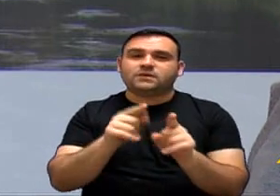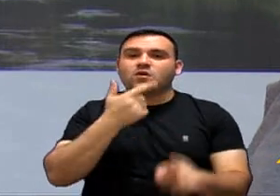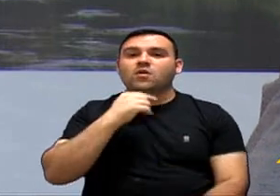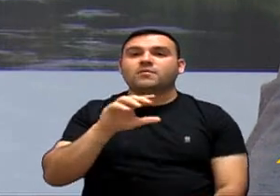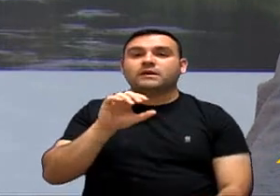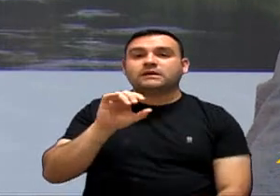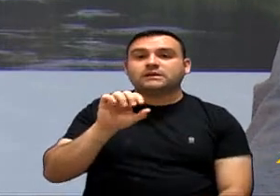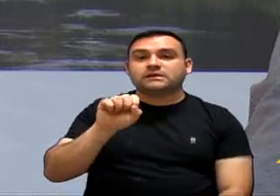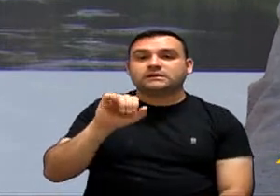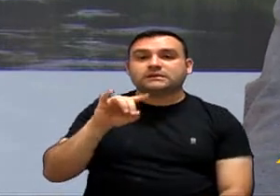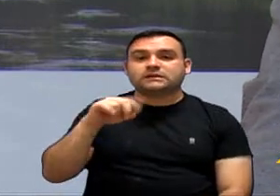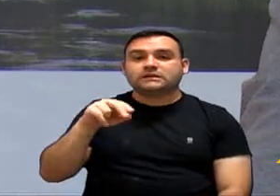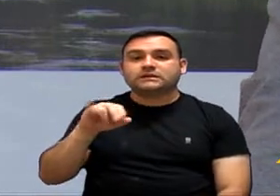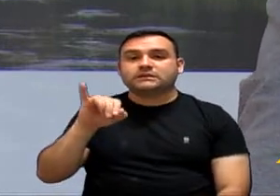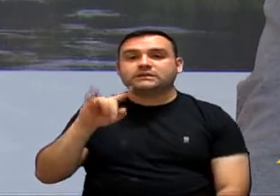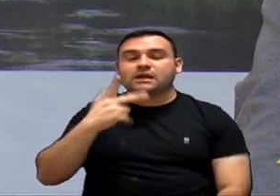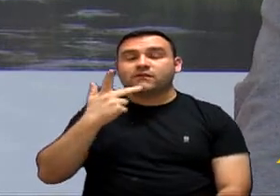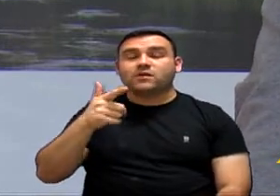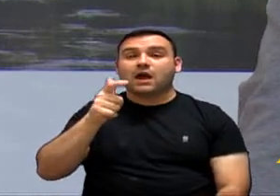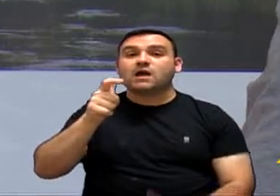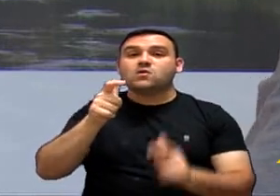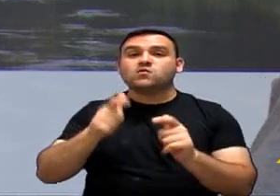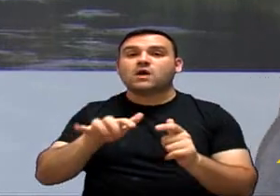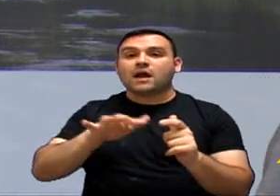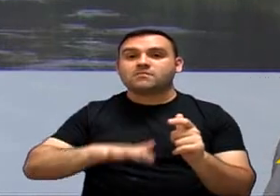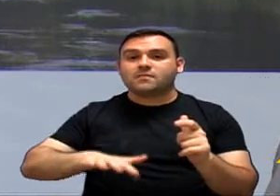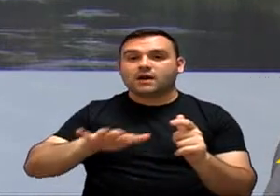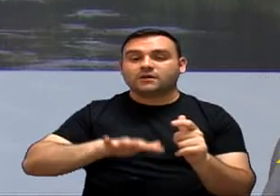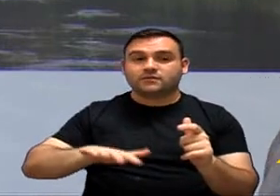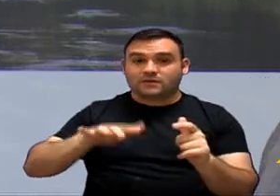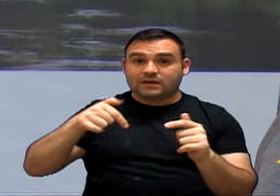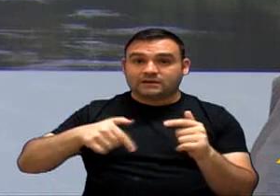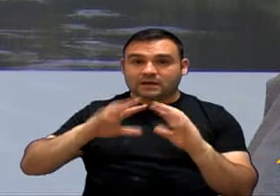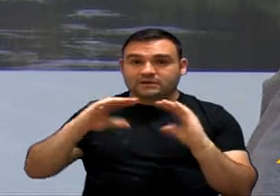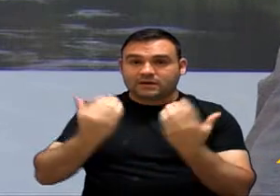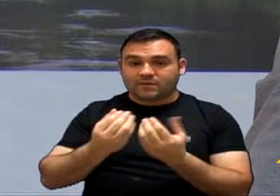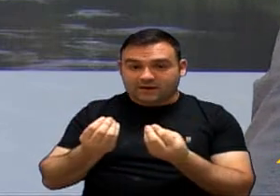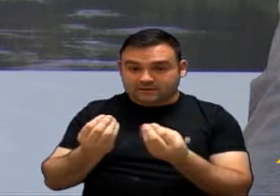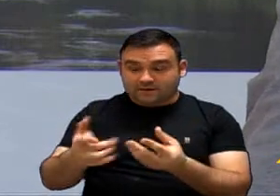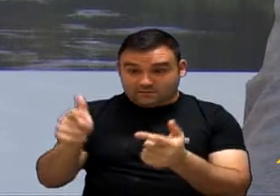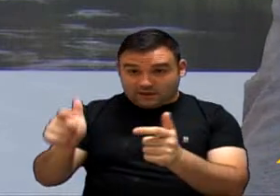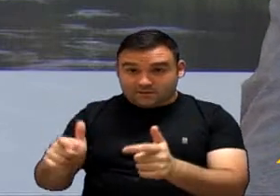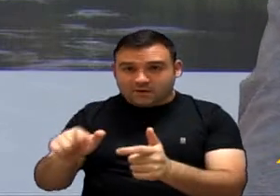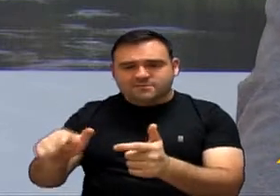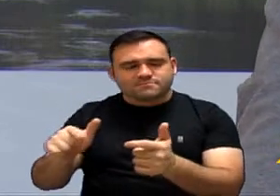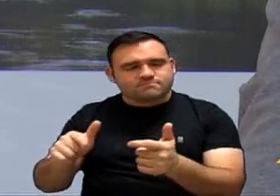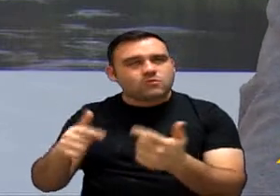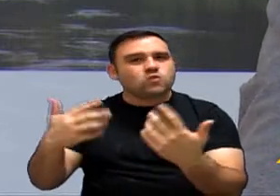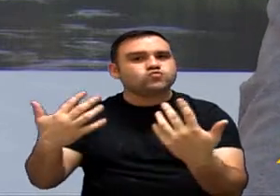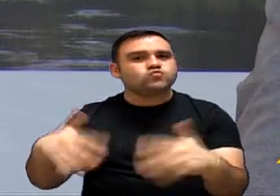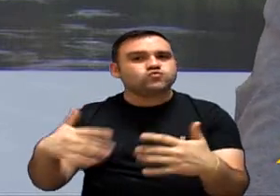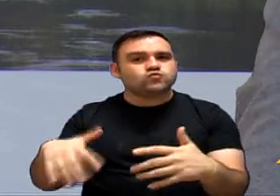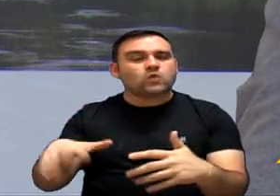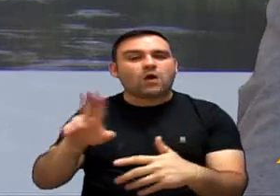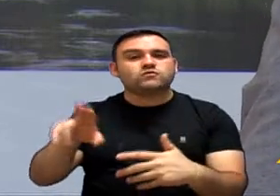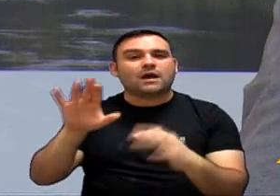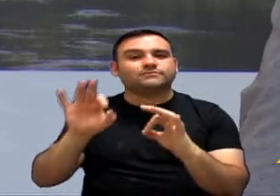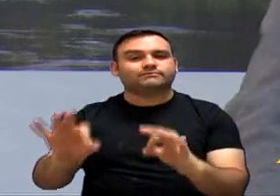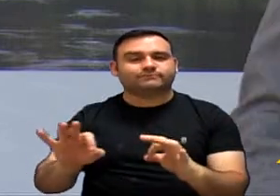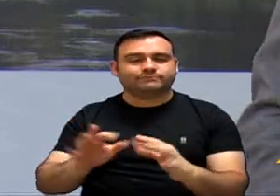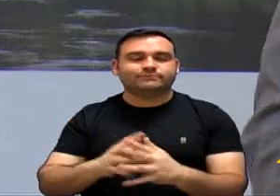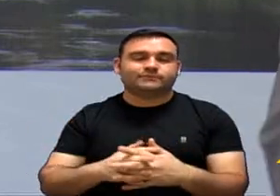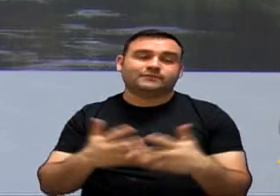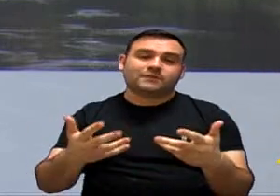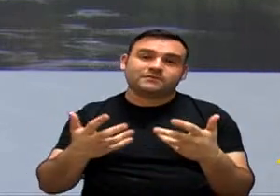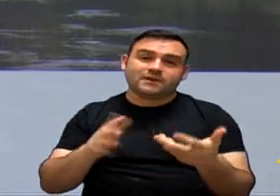tenente-coronel cidinei nos mostrou que aquele espaço que foi seguido por esta e está sendo muito mas muito bem